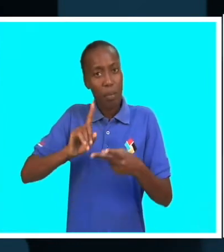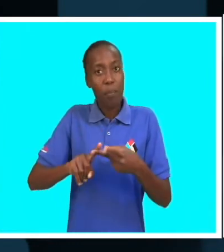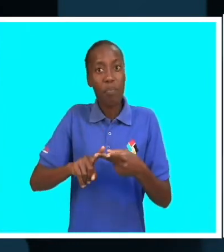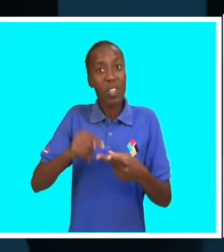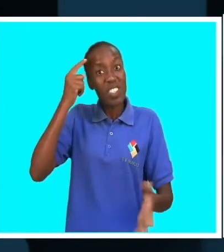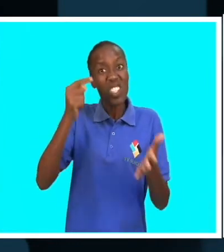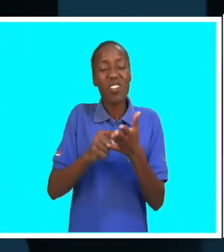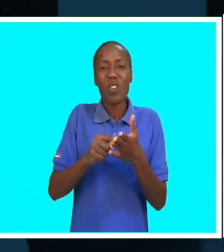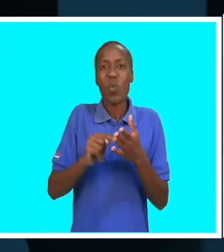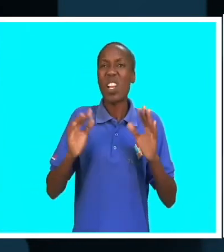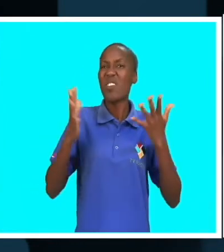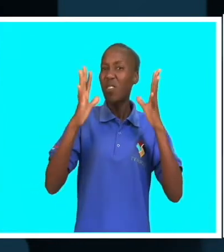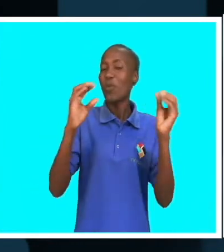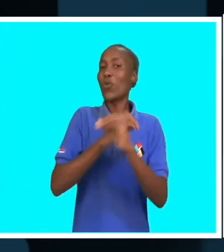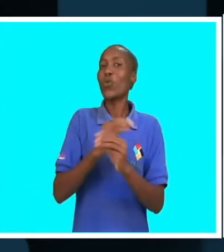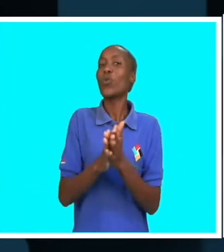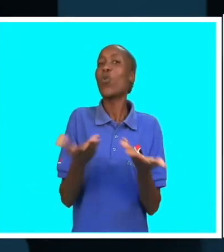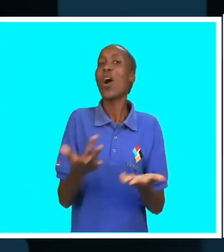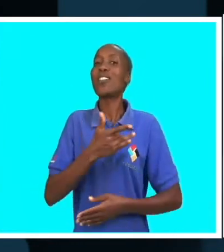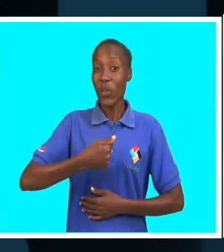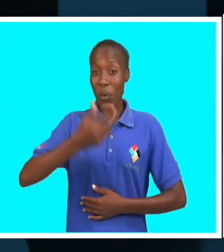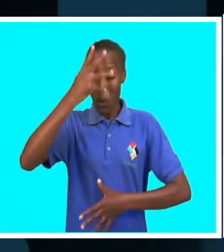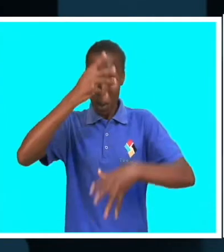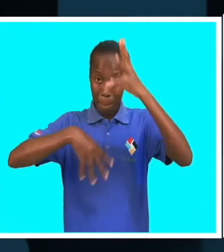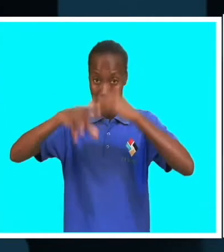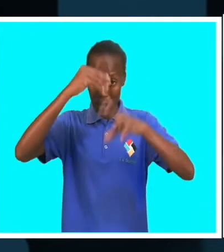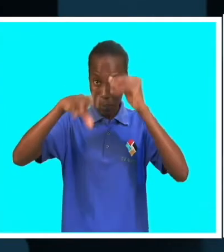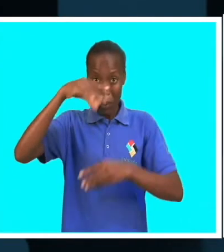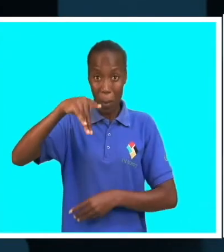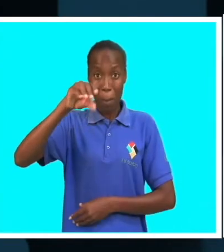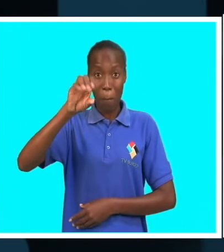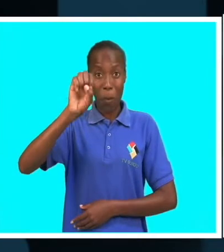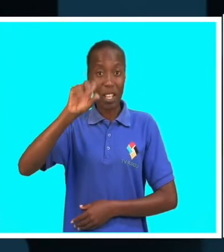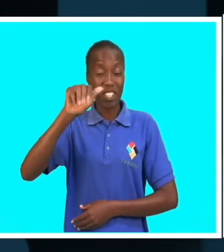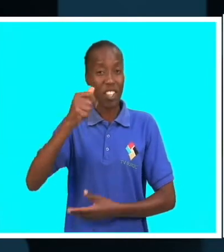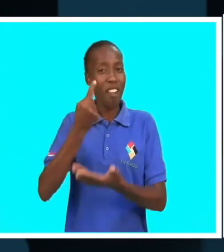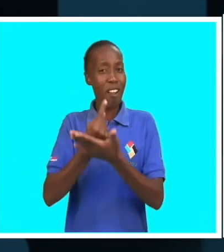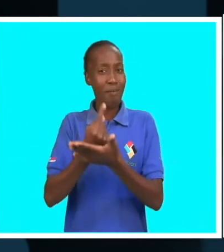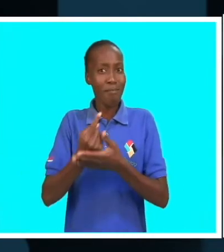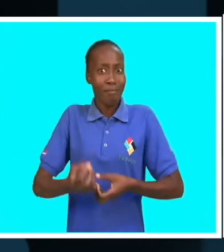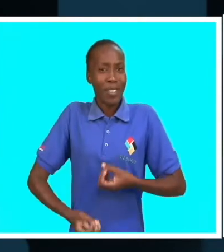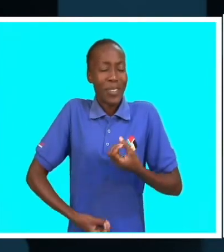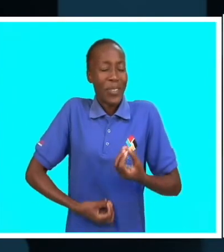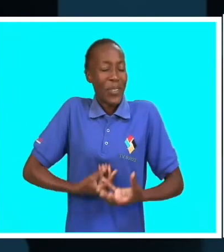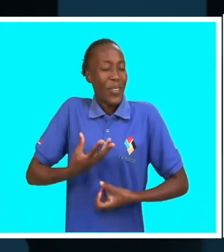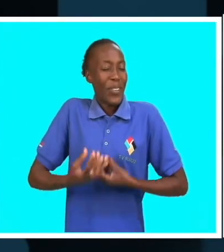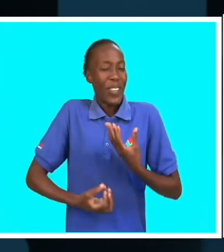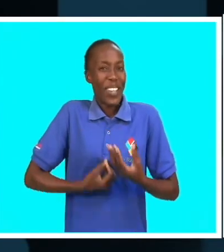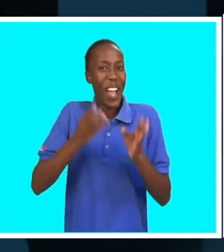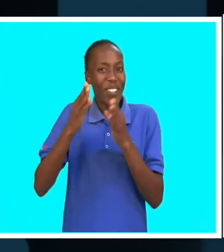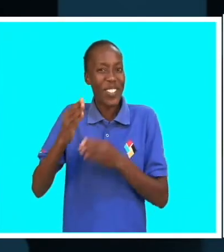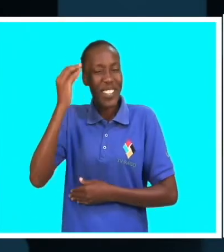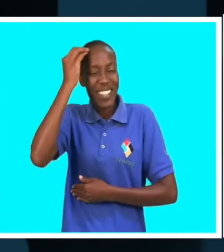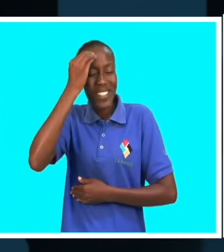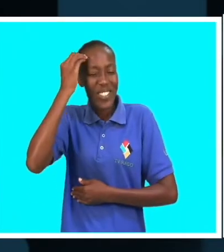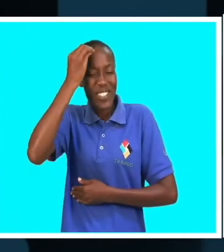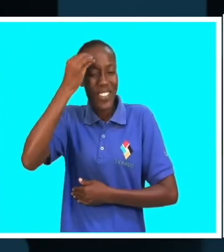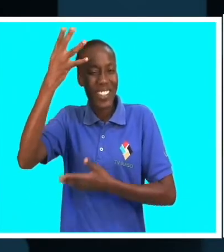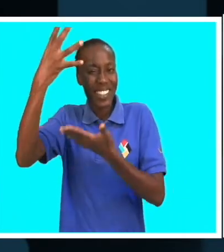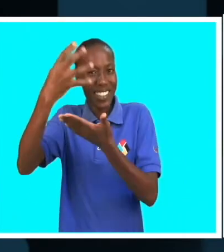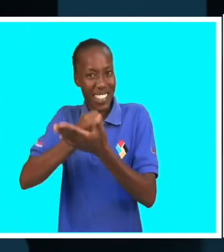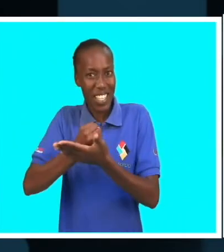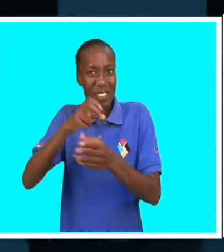senão é como se não fosse ser vivo. Eu aprendi que a poesia é importante porque inspira as pessoas a seguirem os seus